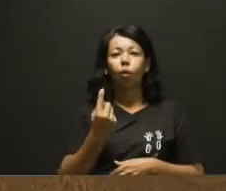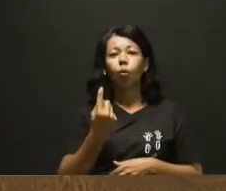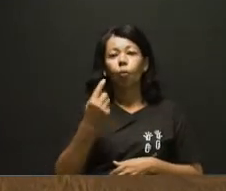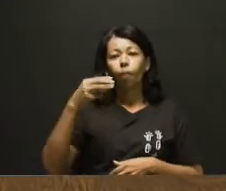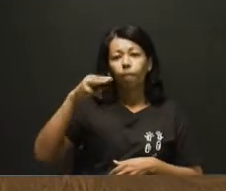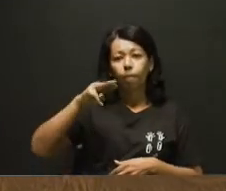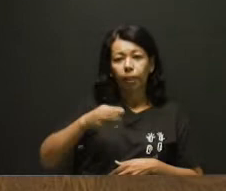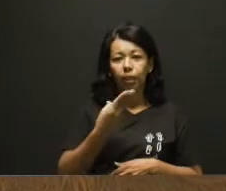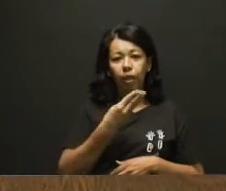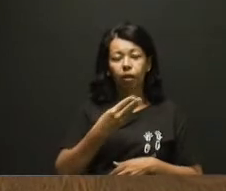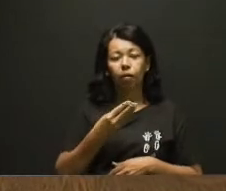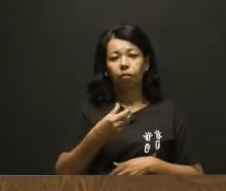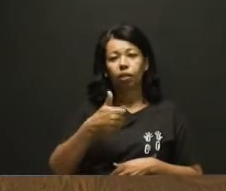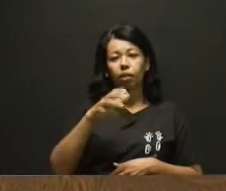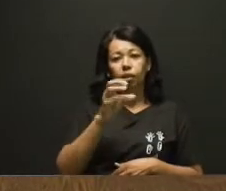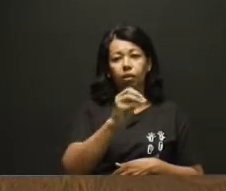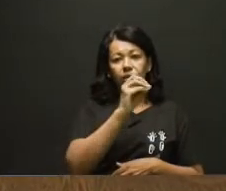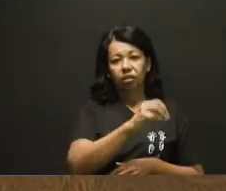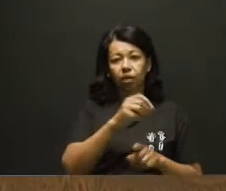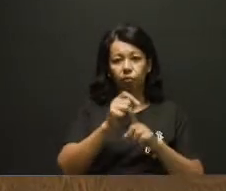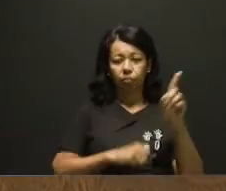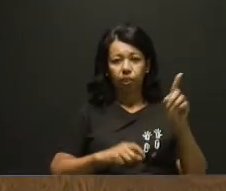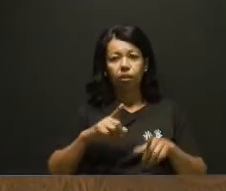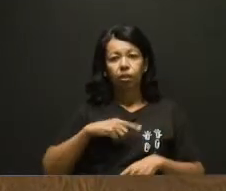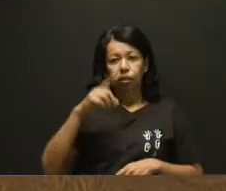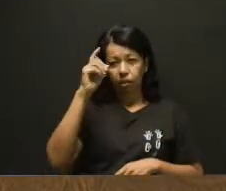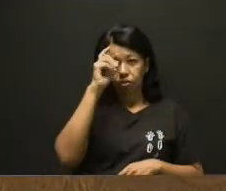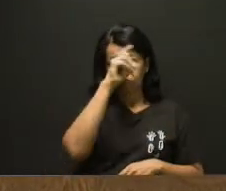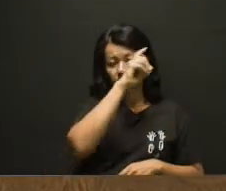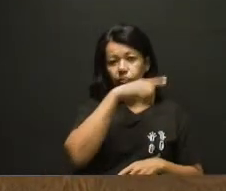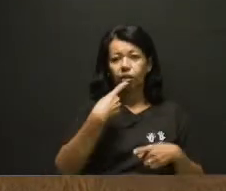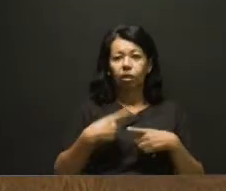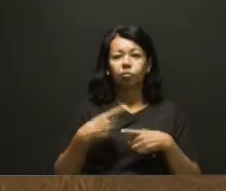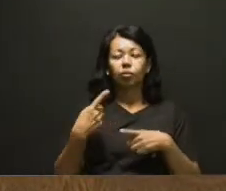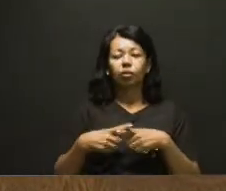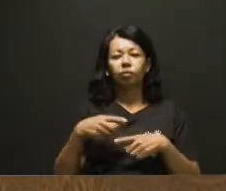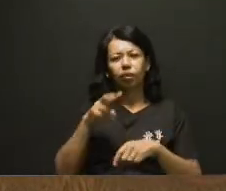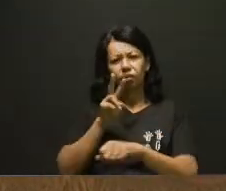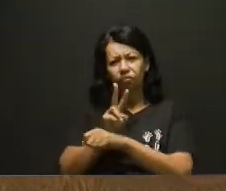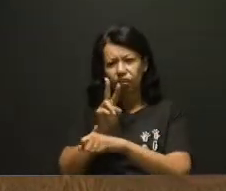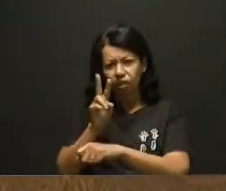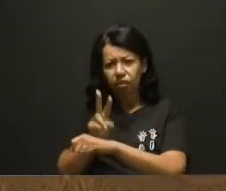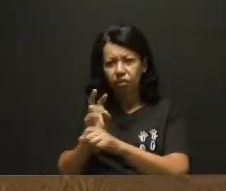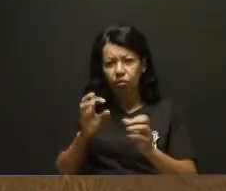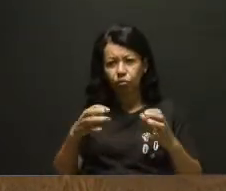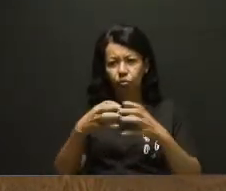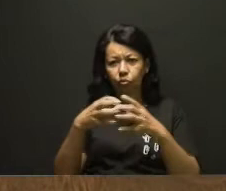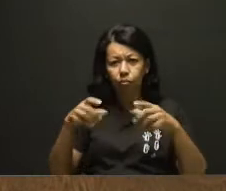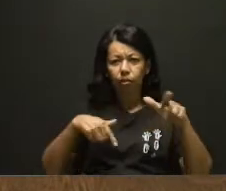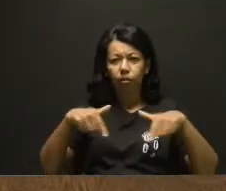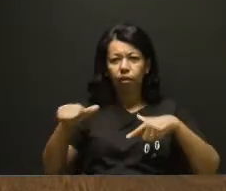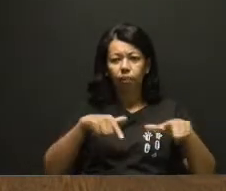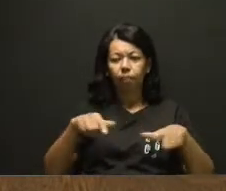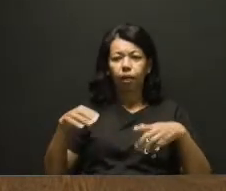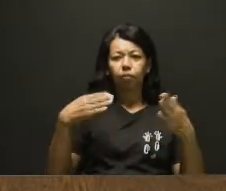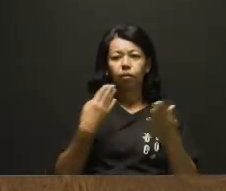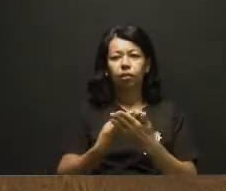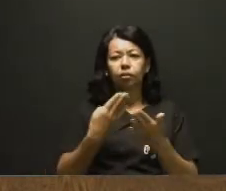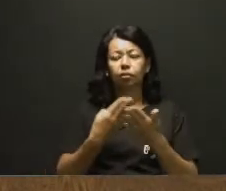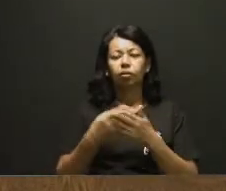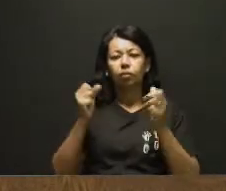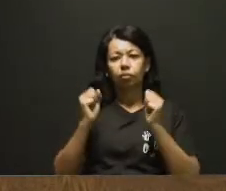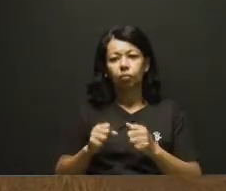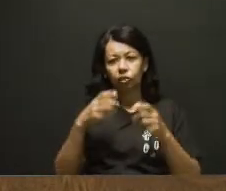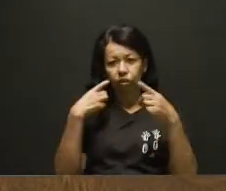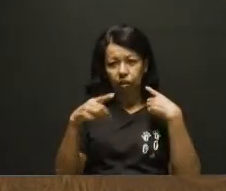no comida têm dificuldades porque aí vai muito da fiscalização das equipes que trabalham em escolas ea gente pode